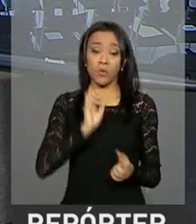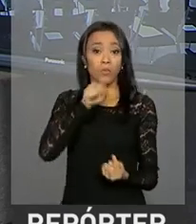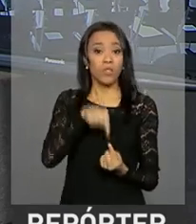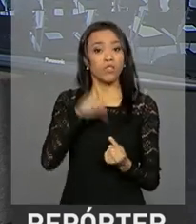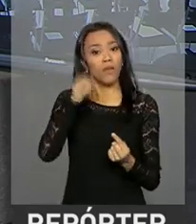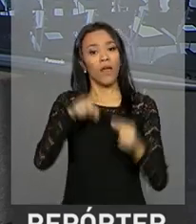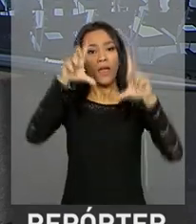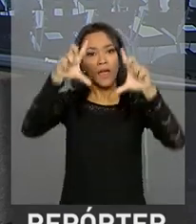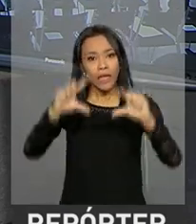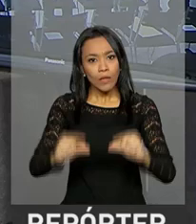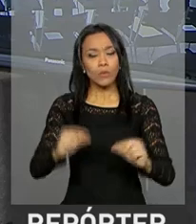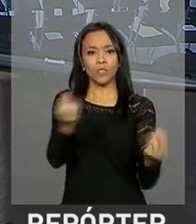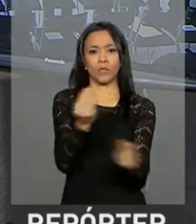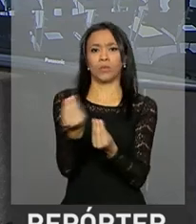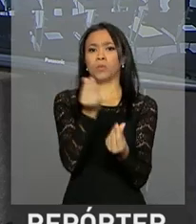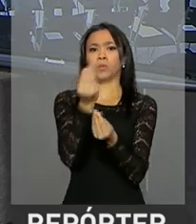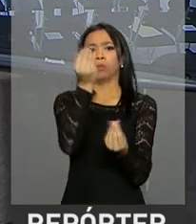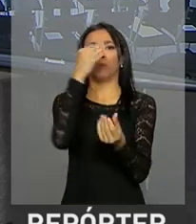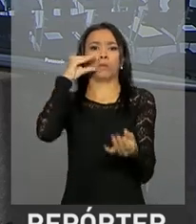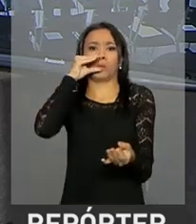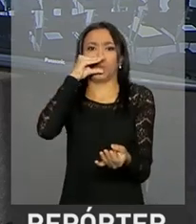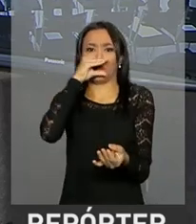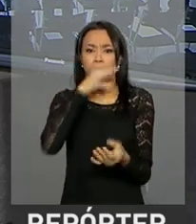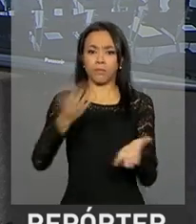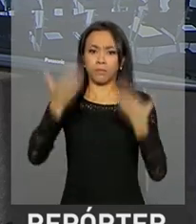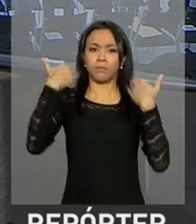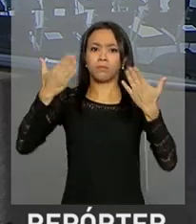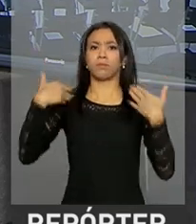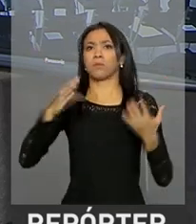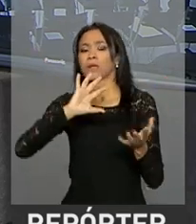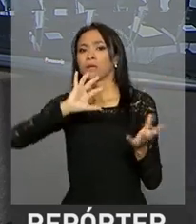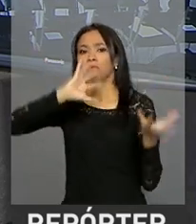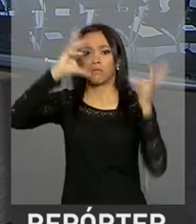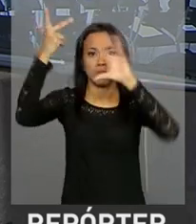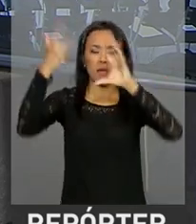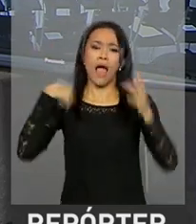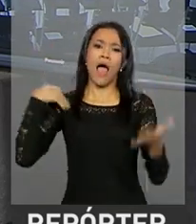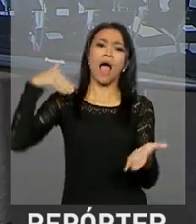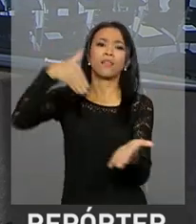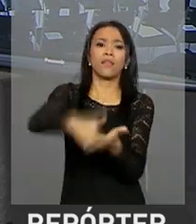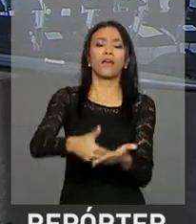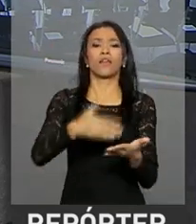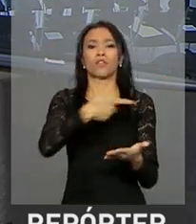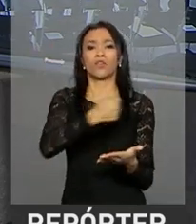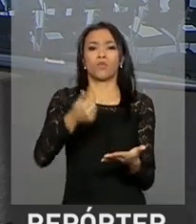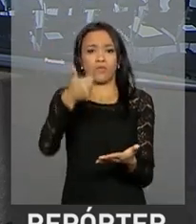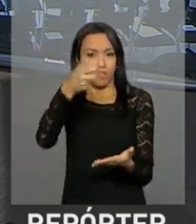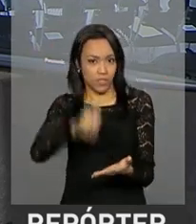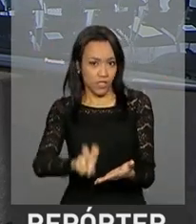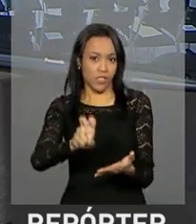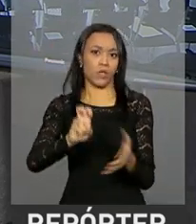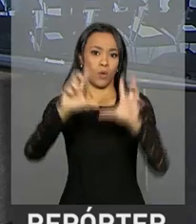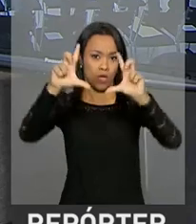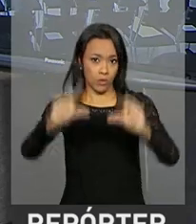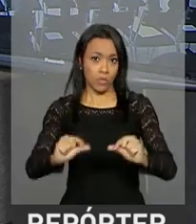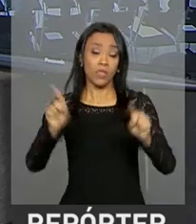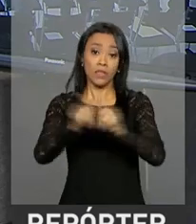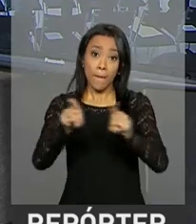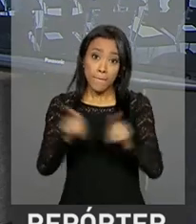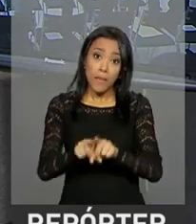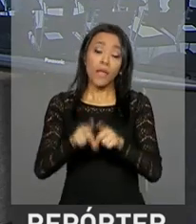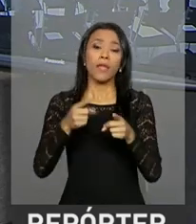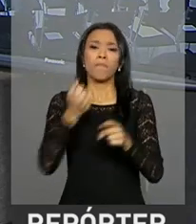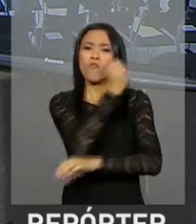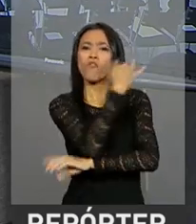reduzir as emissões de gases do efeito estufa em 37% até 2025, além de recuperar milhões de hectares